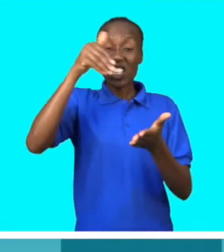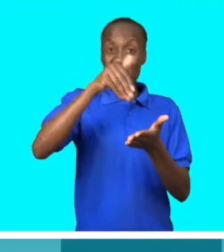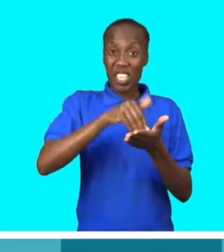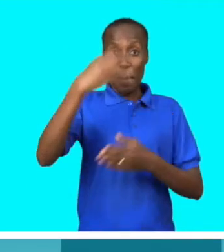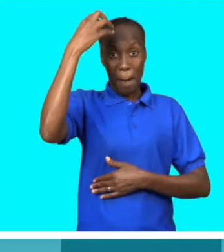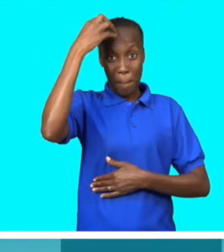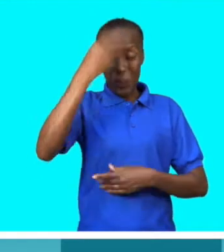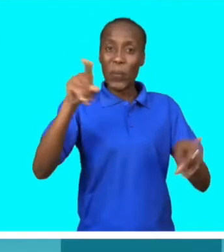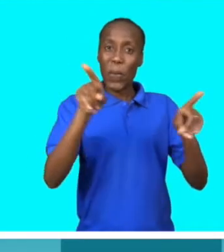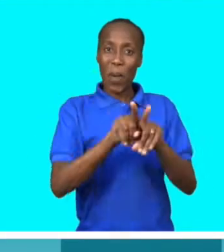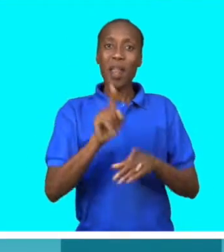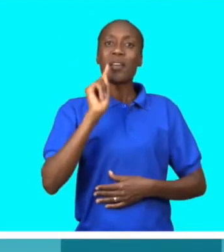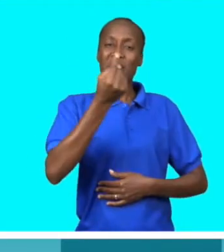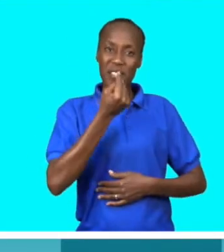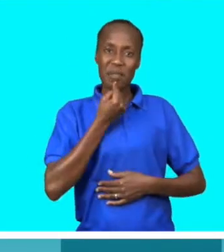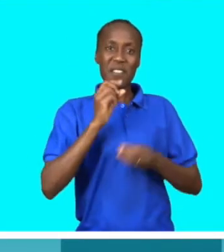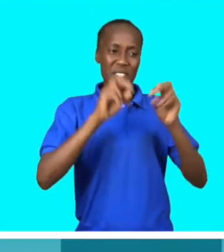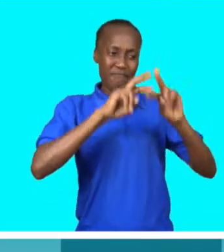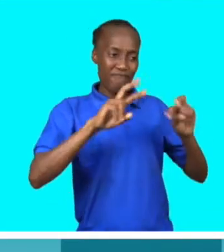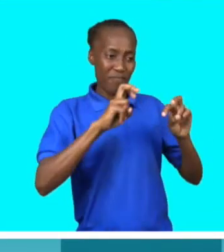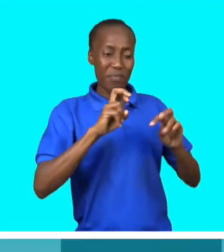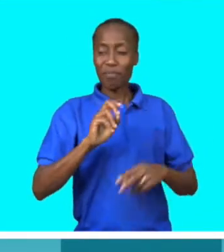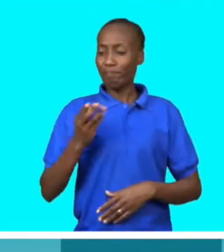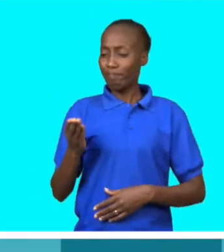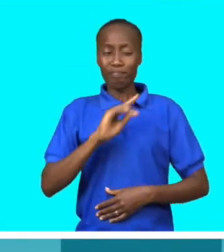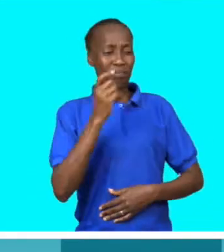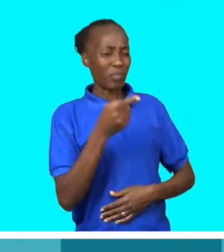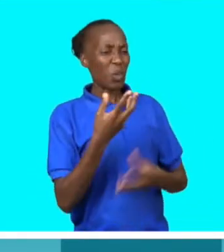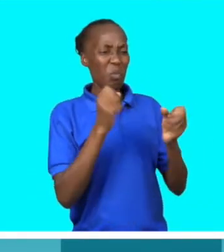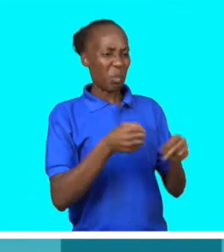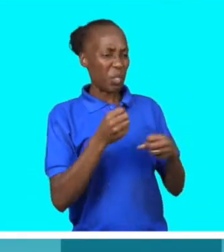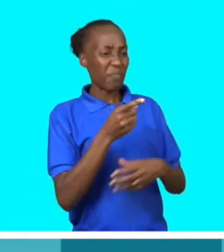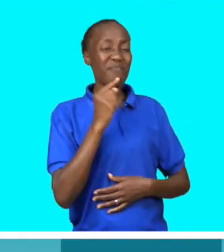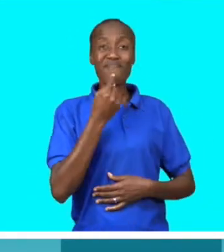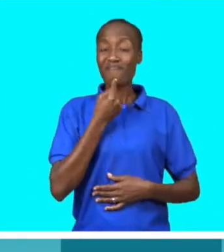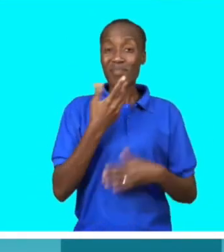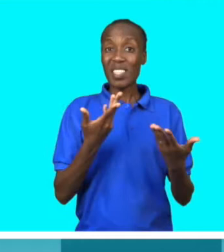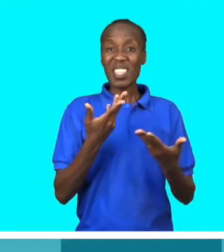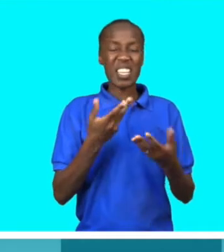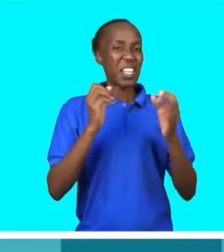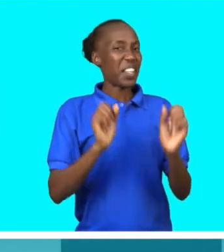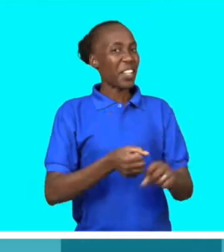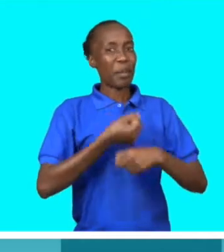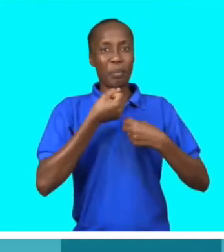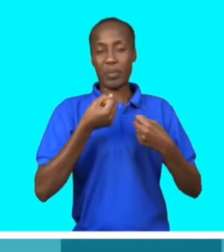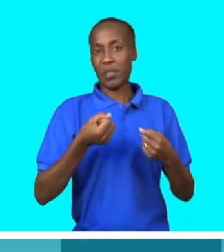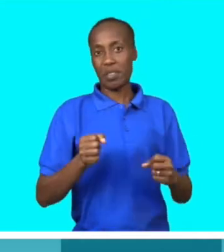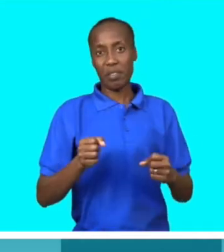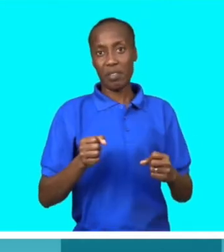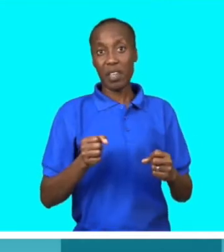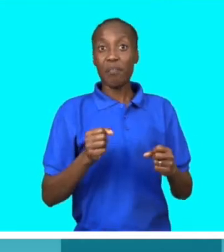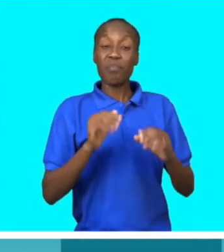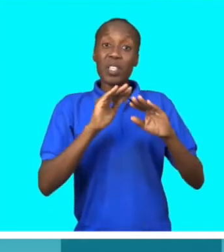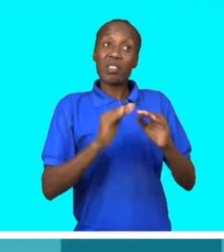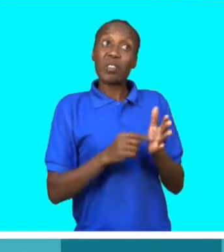mesmo diagnóstico, fizeram os exames, os médicos diziam a mesma coisa. Que não podia ter... Não, que não tinha chances.